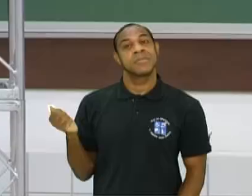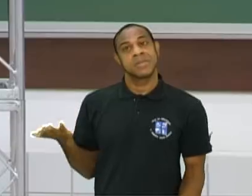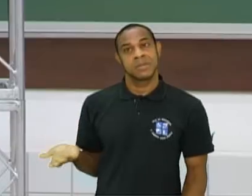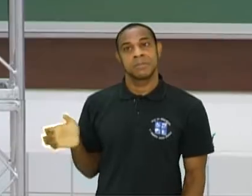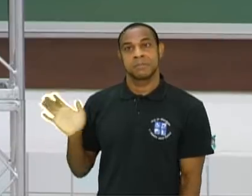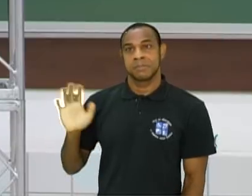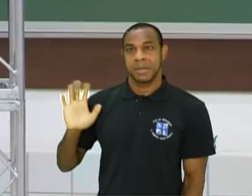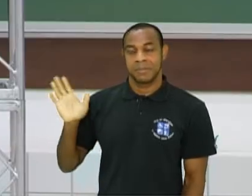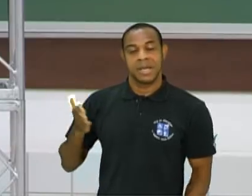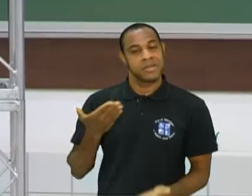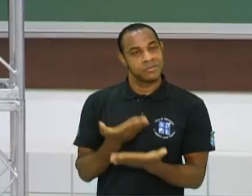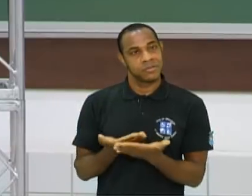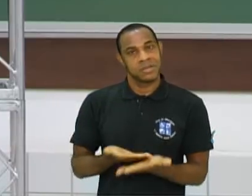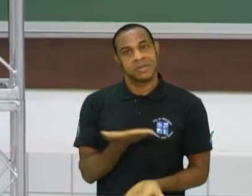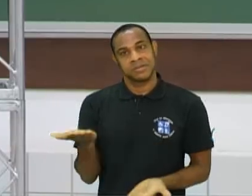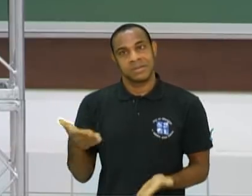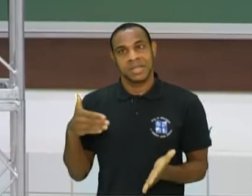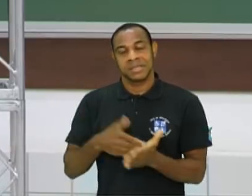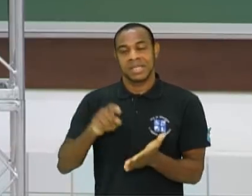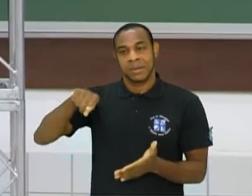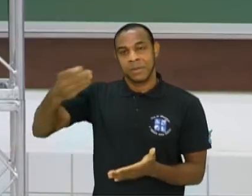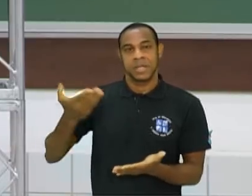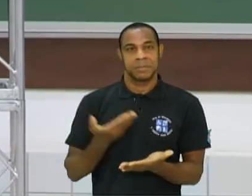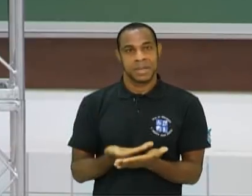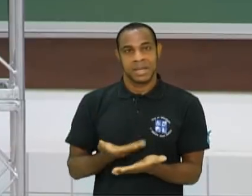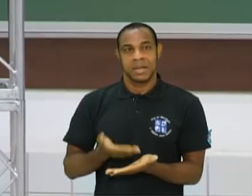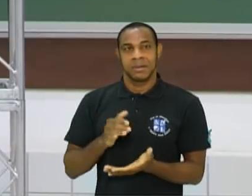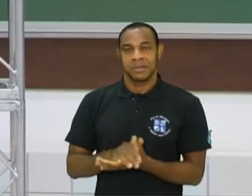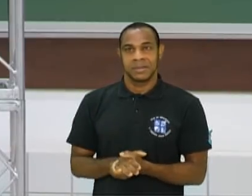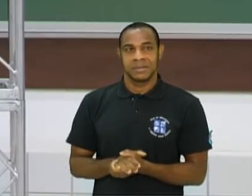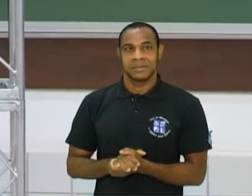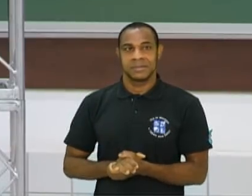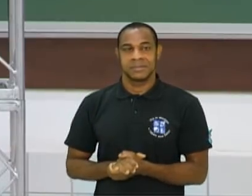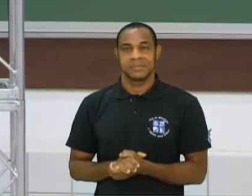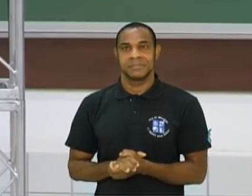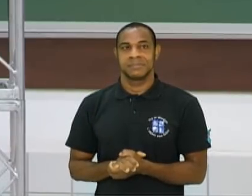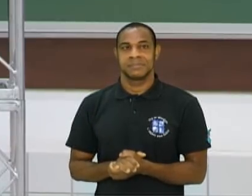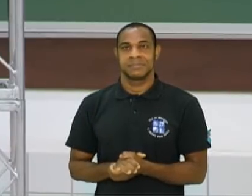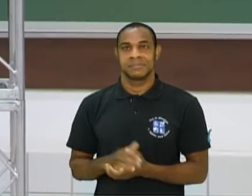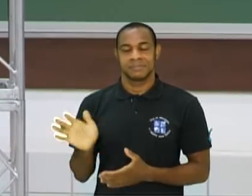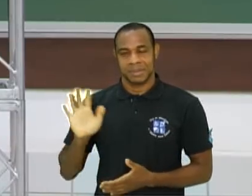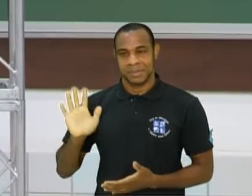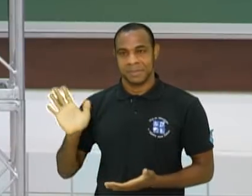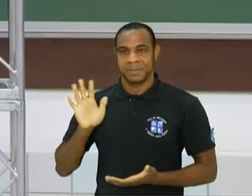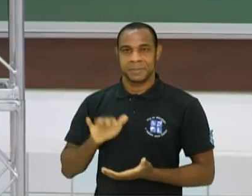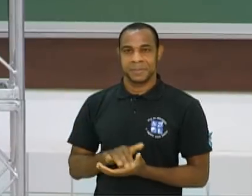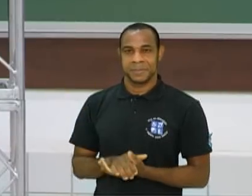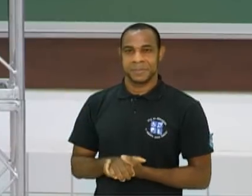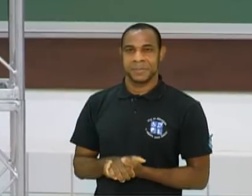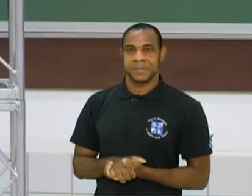bye, students. Thank you for your attention. See you next class. Bye bye.